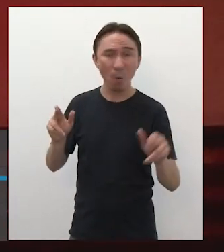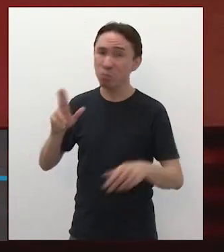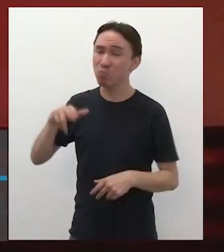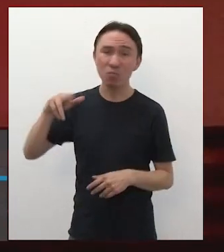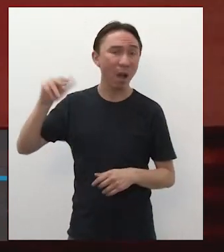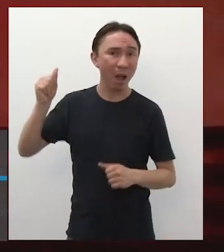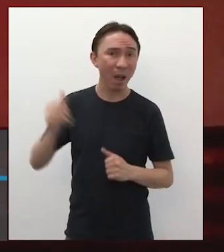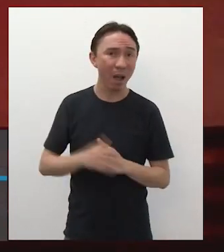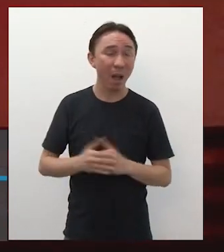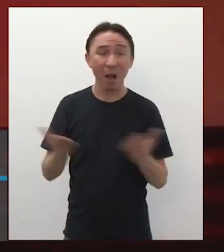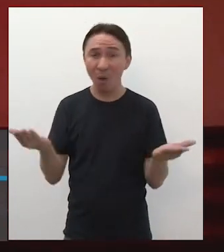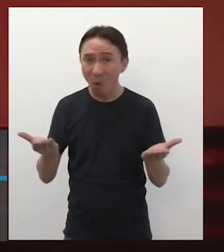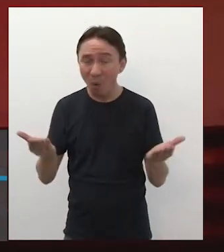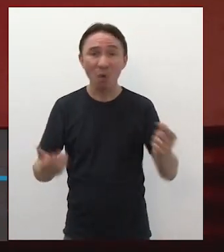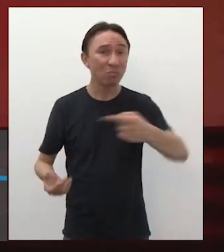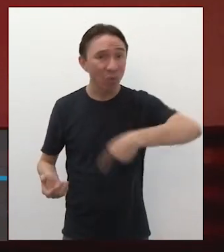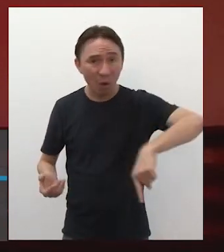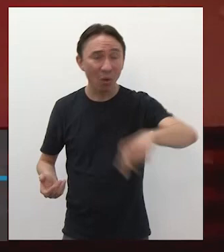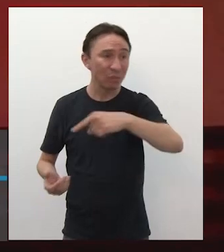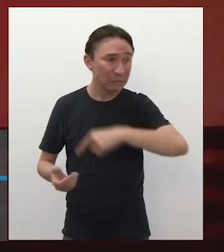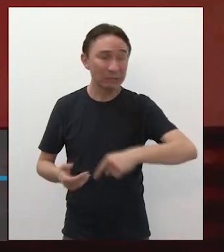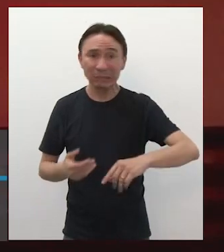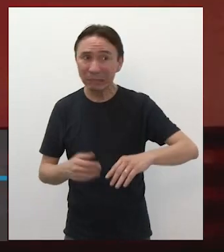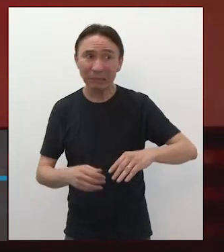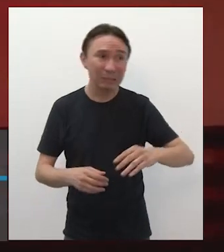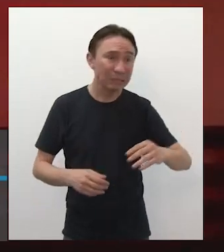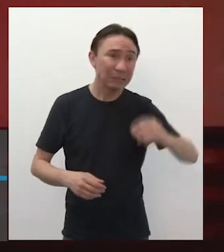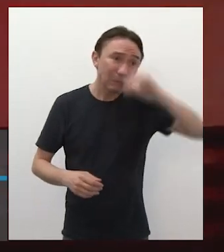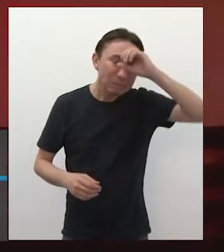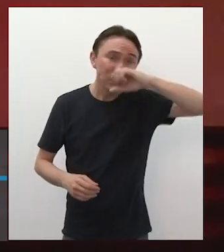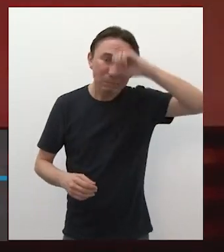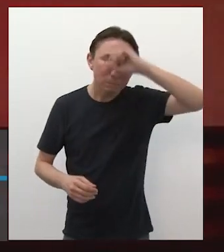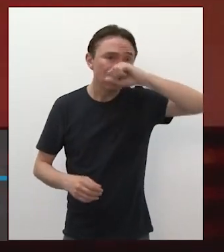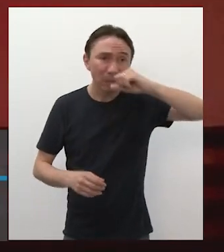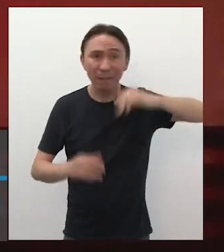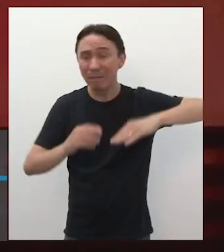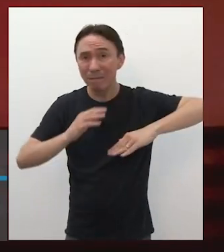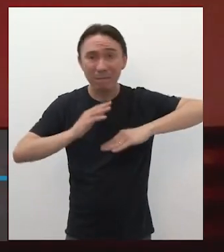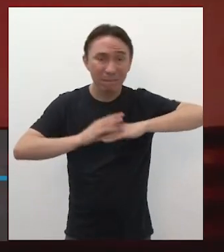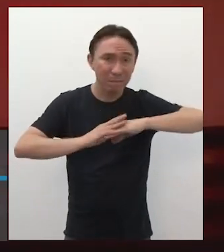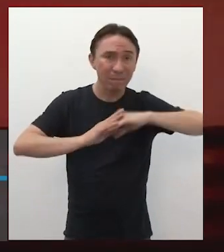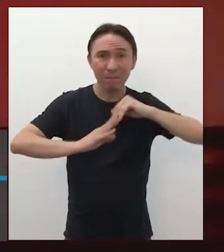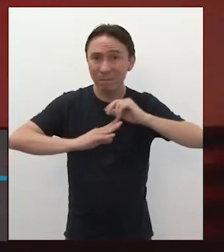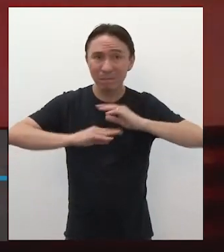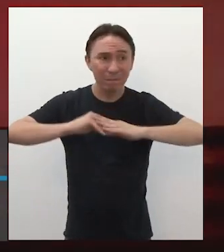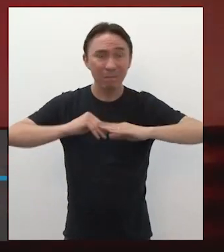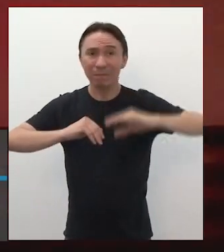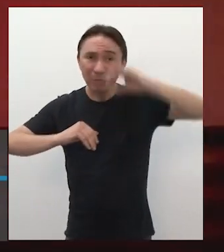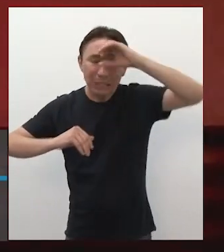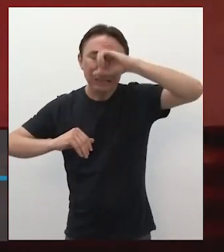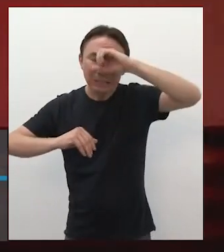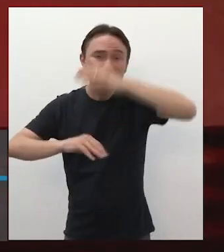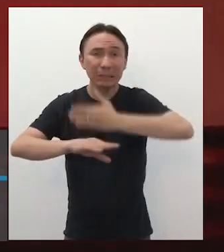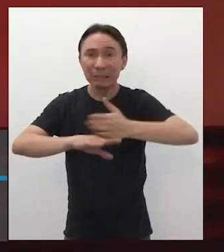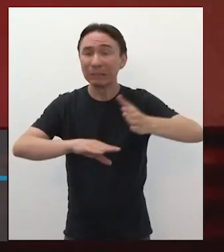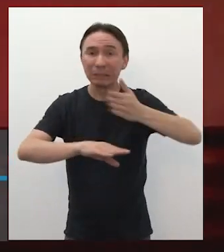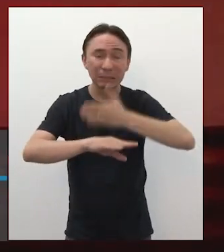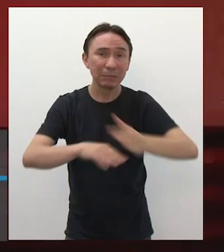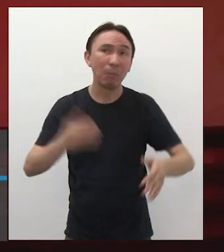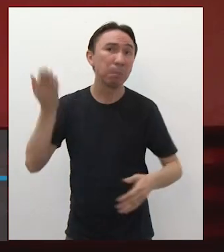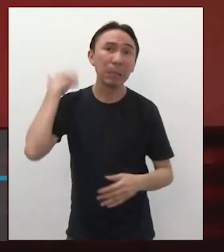lidar, aprender na prática, né? Porque a gente nunca viveu uma pandemia, a gente nunca viveu um